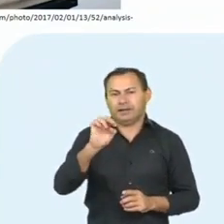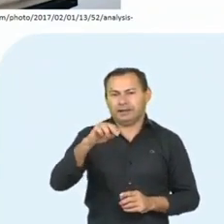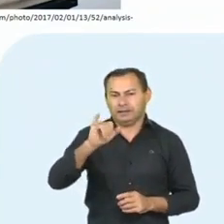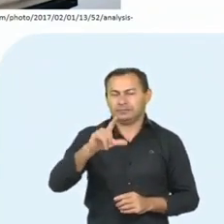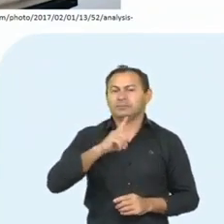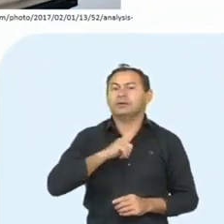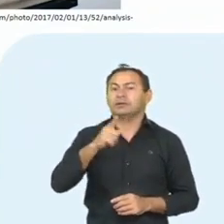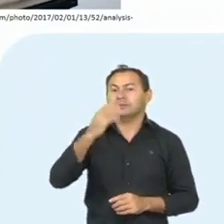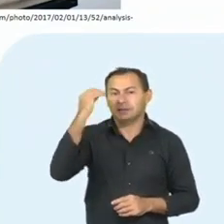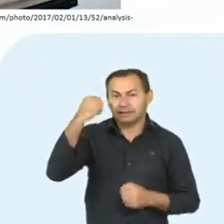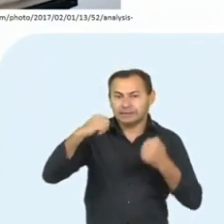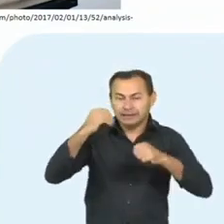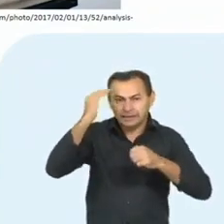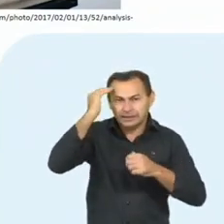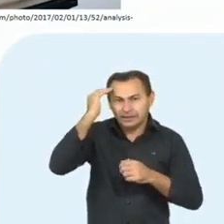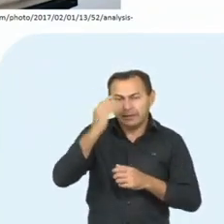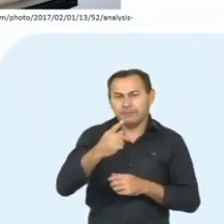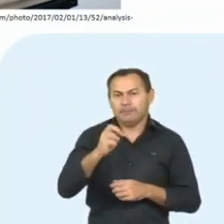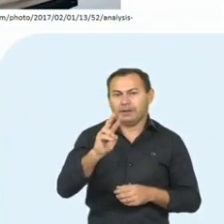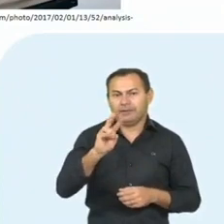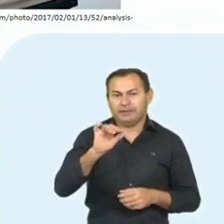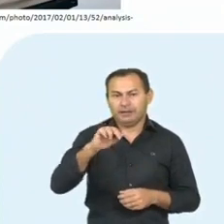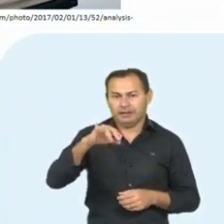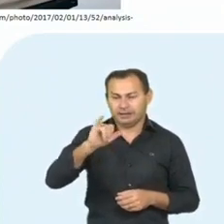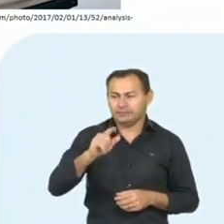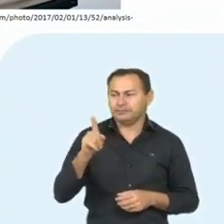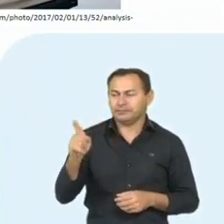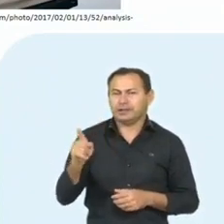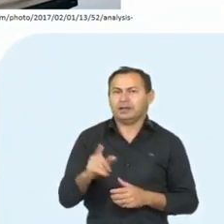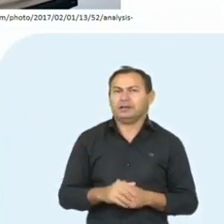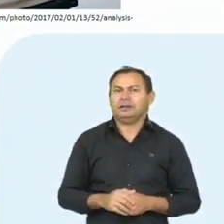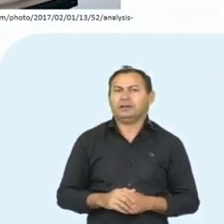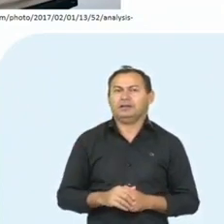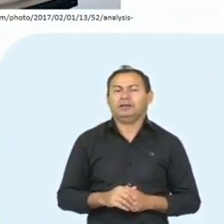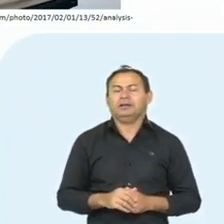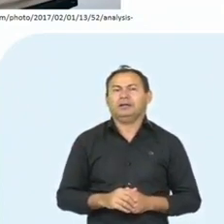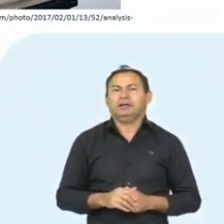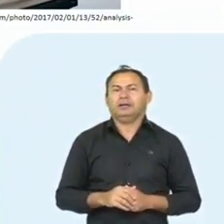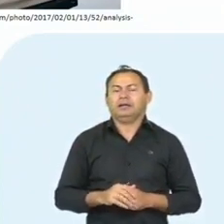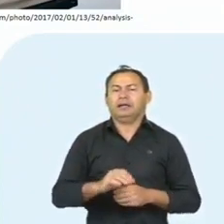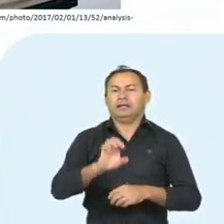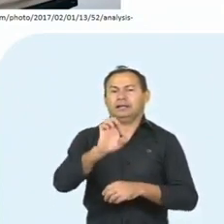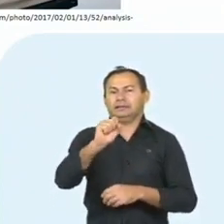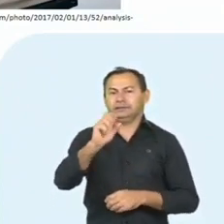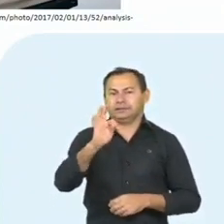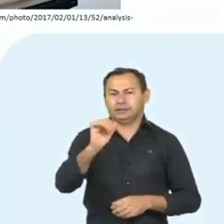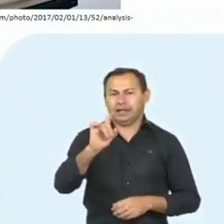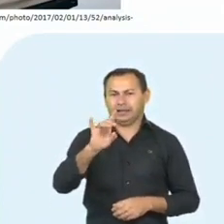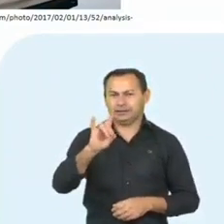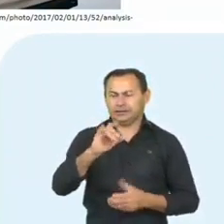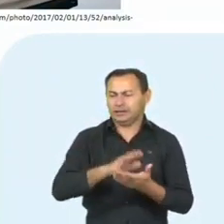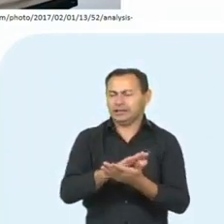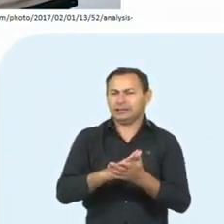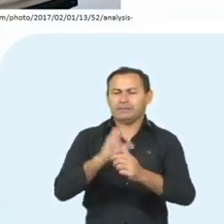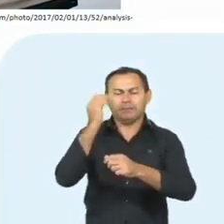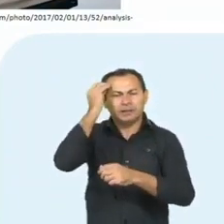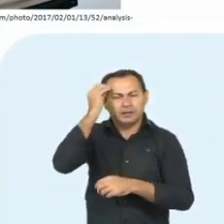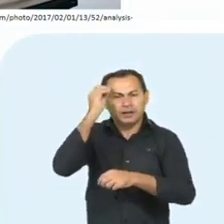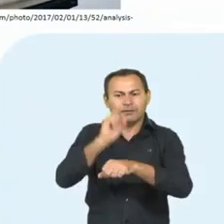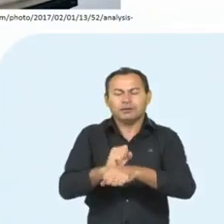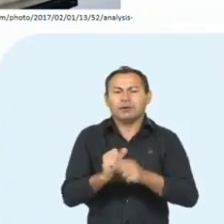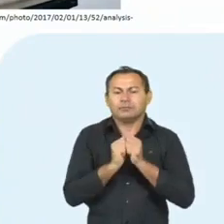tem que entender é que essa prevalência, ela é estática. Nada de pensar que a prevalência faz